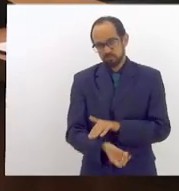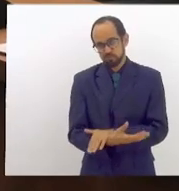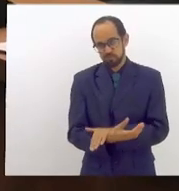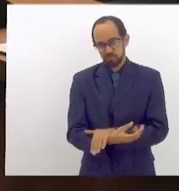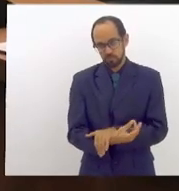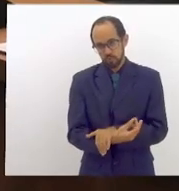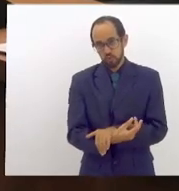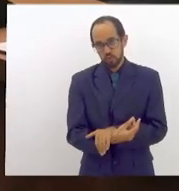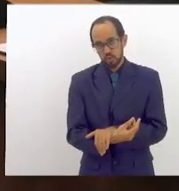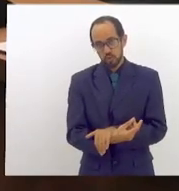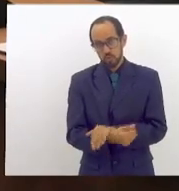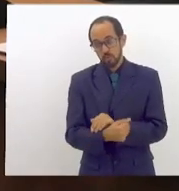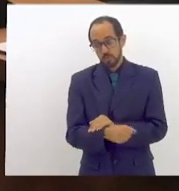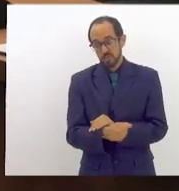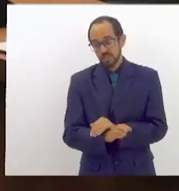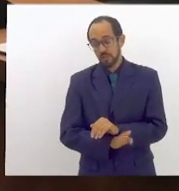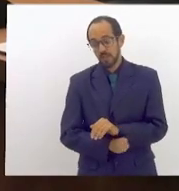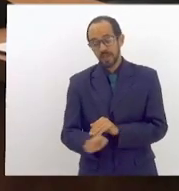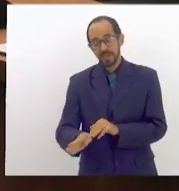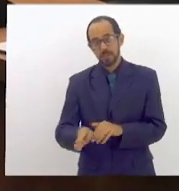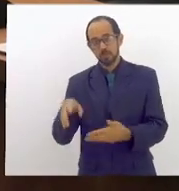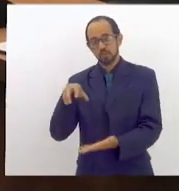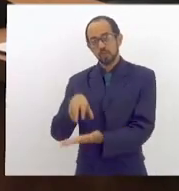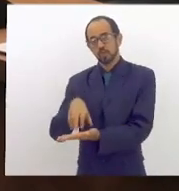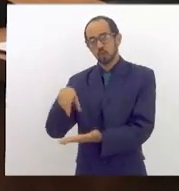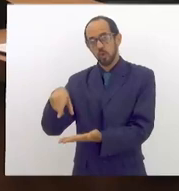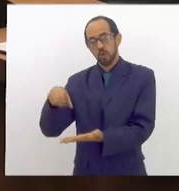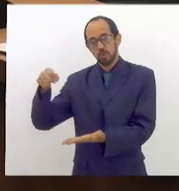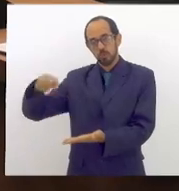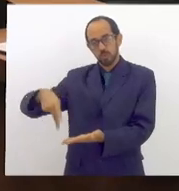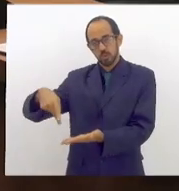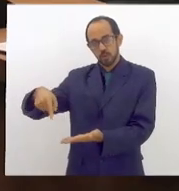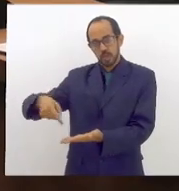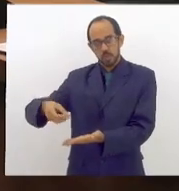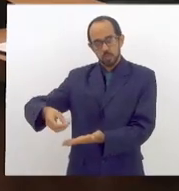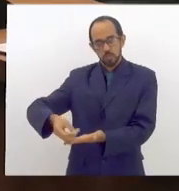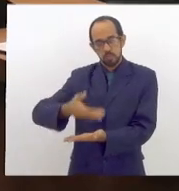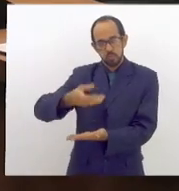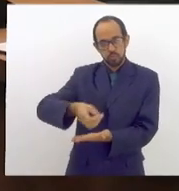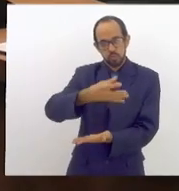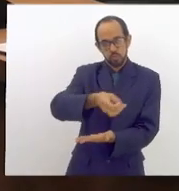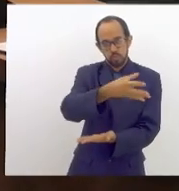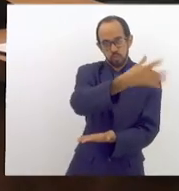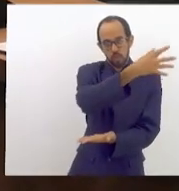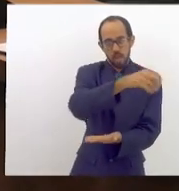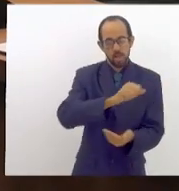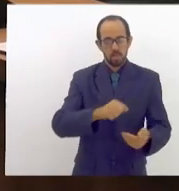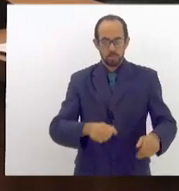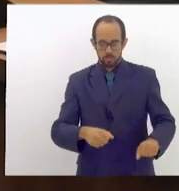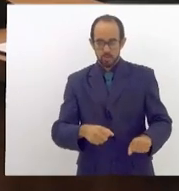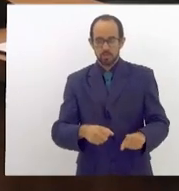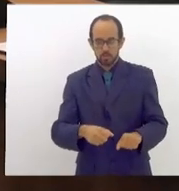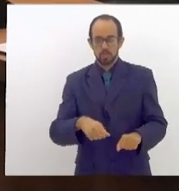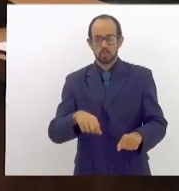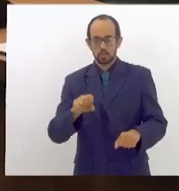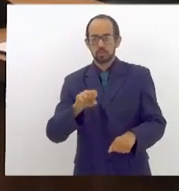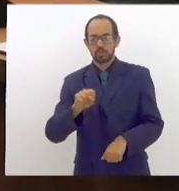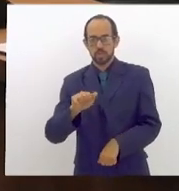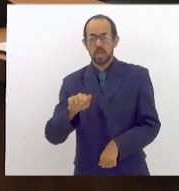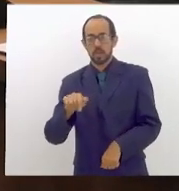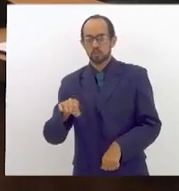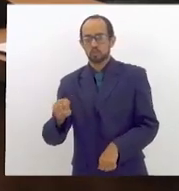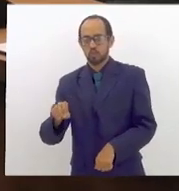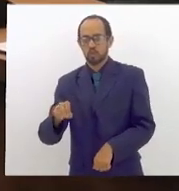previdência e irrigou os esquemas de corrupção durante o governo Sérgio Cabral com isso o